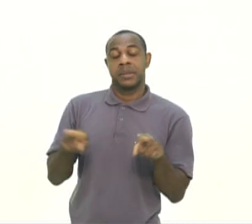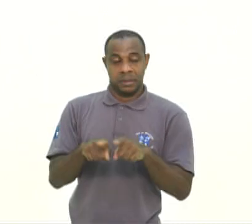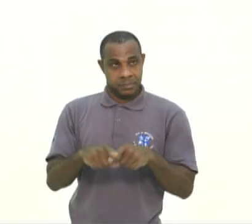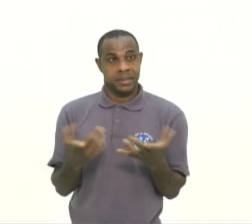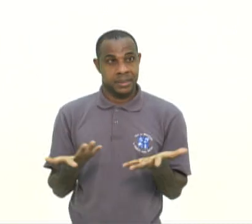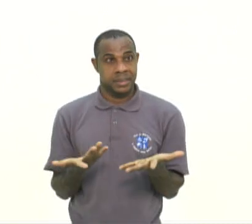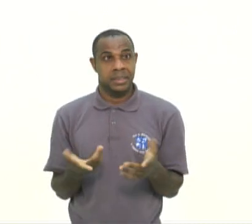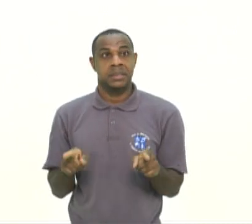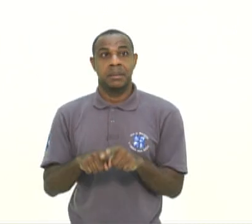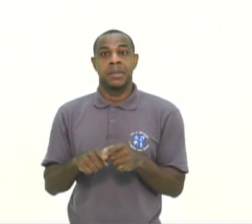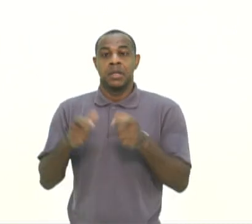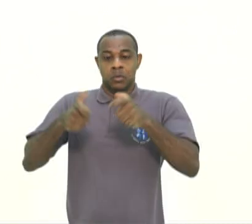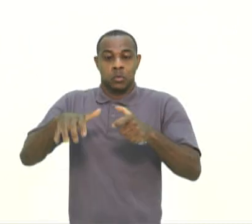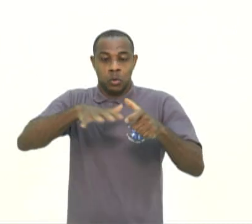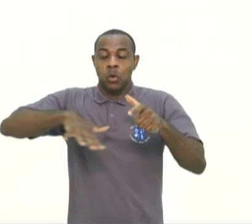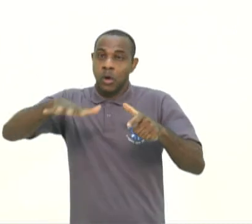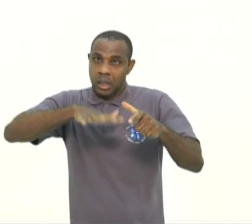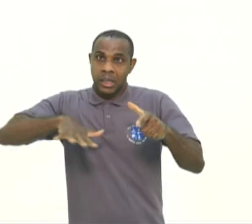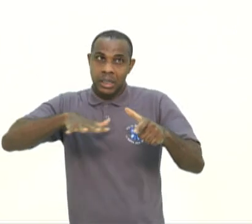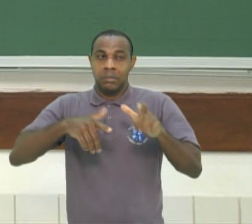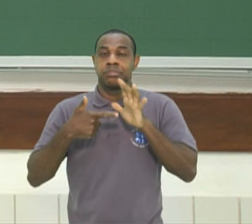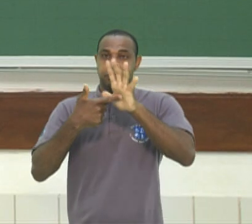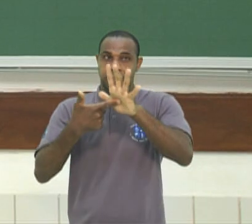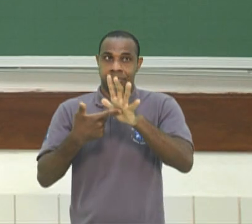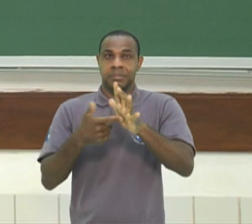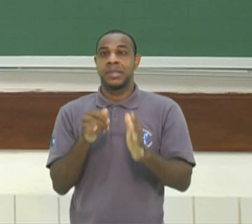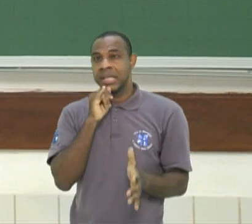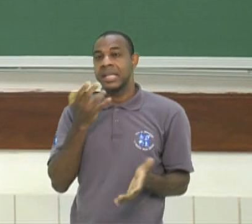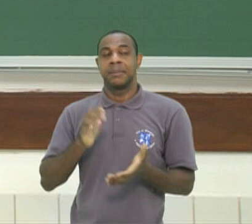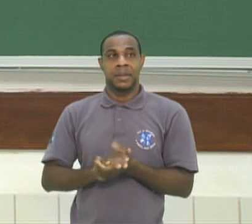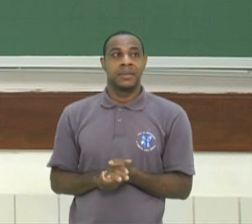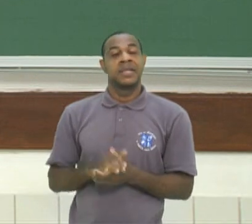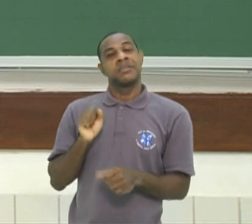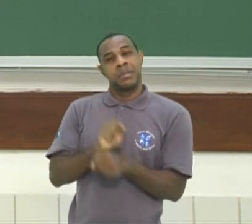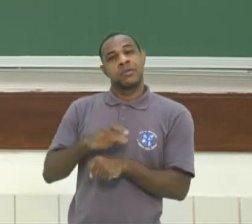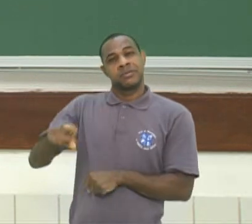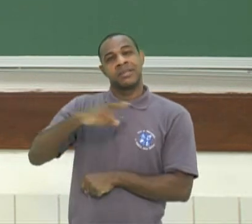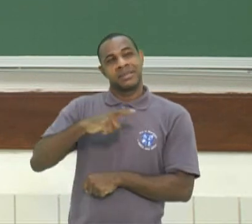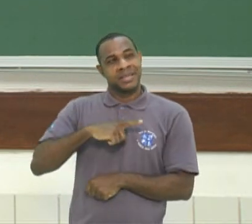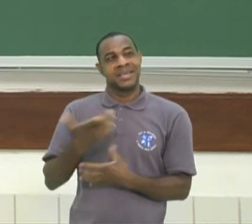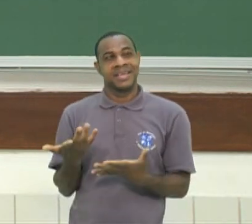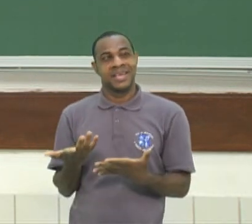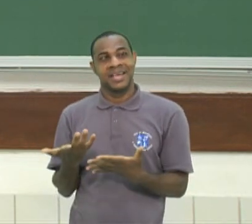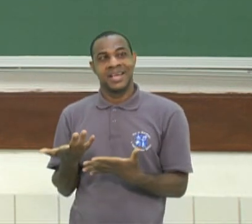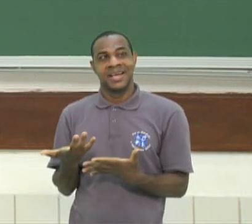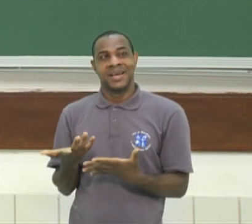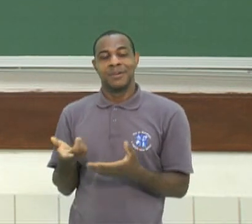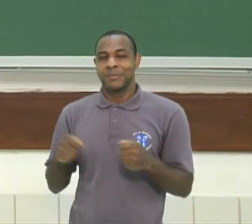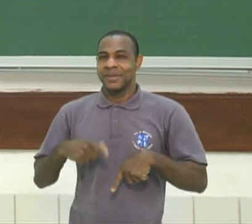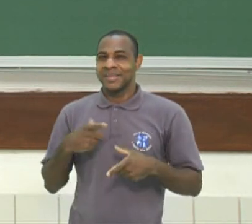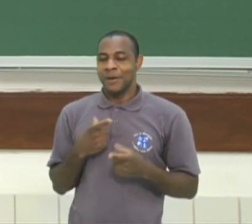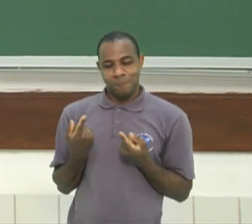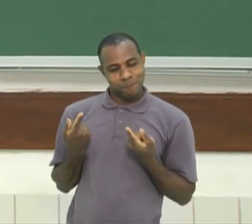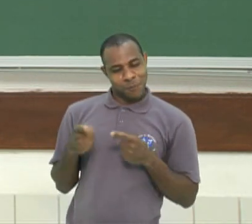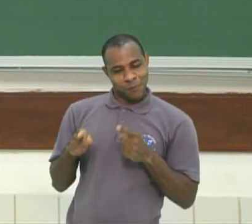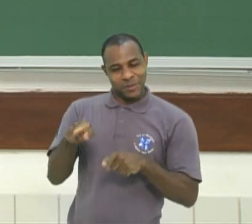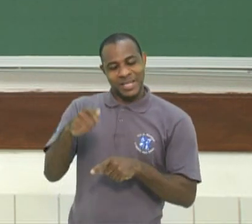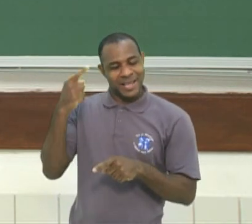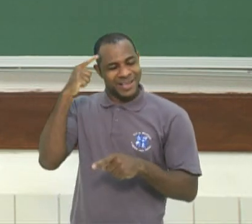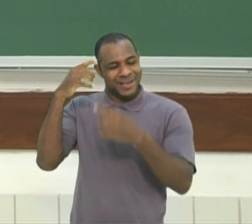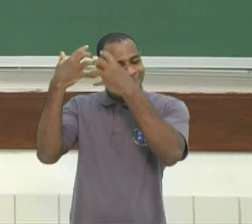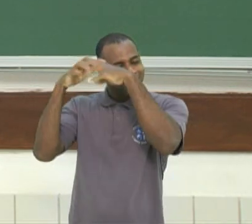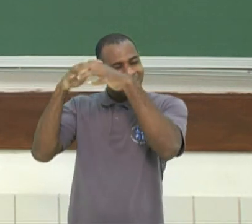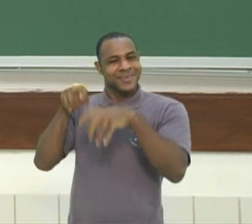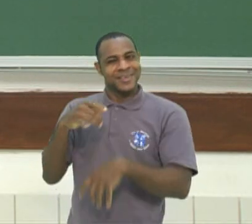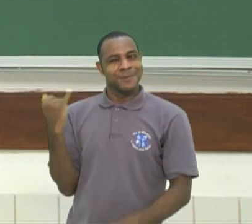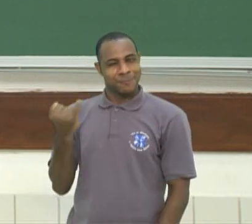da espacialização e representação, por exemplo. Eu espero que a gente possa ter provocado algumas reflexões